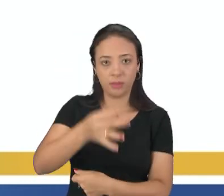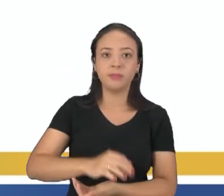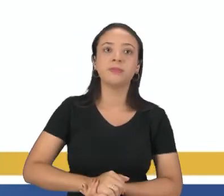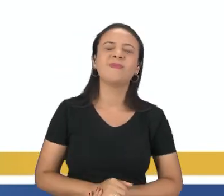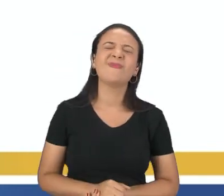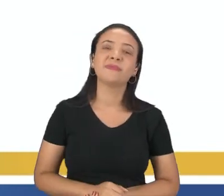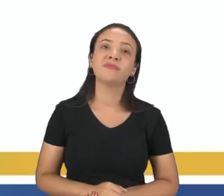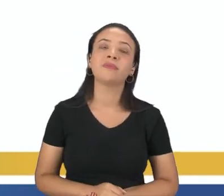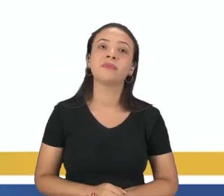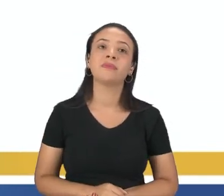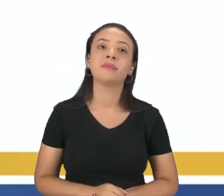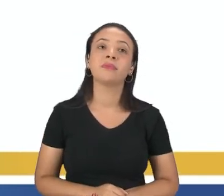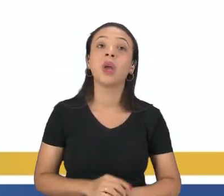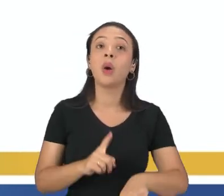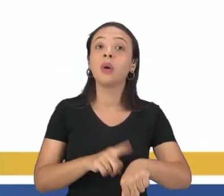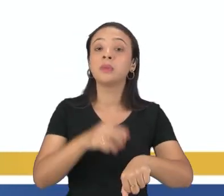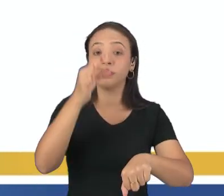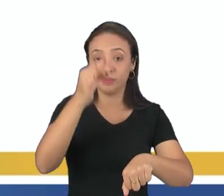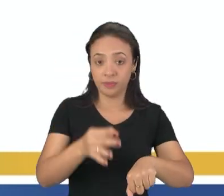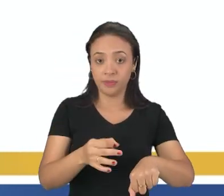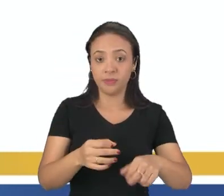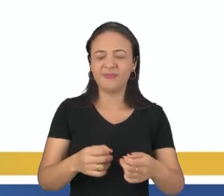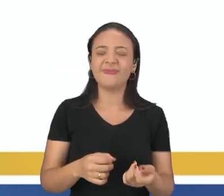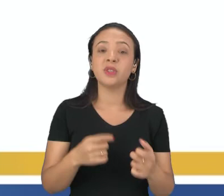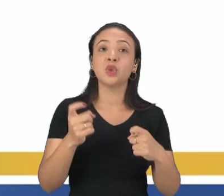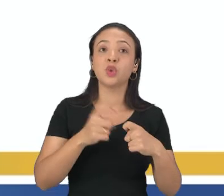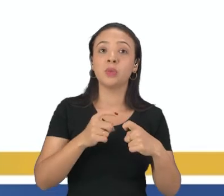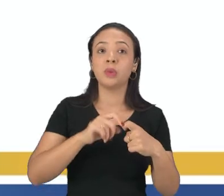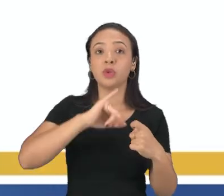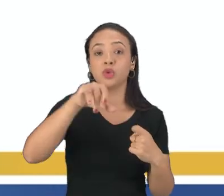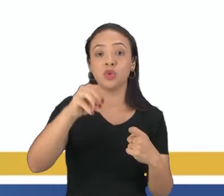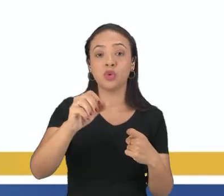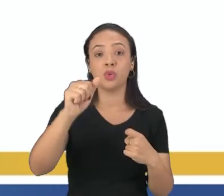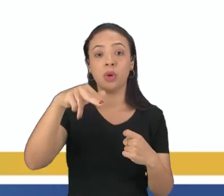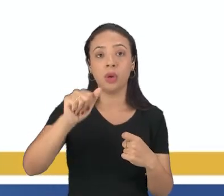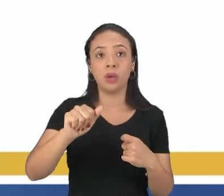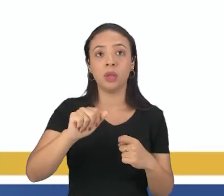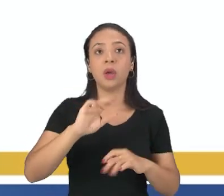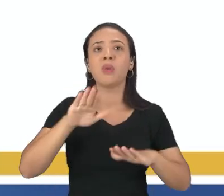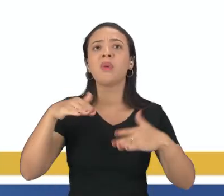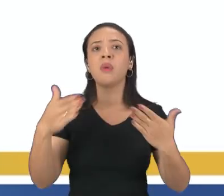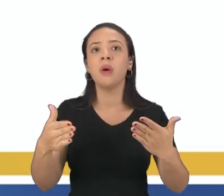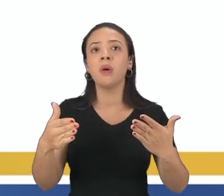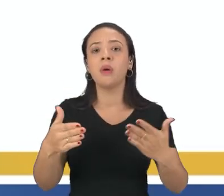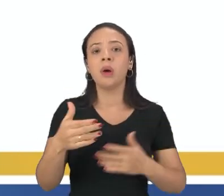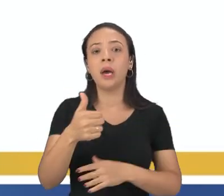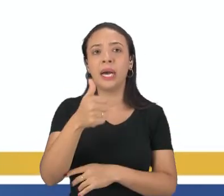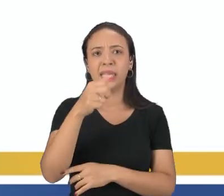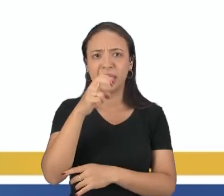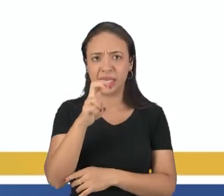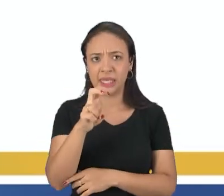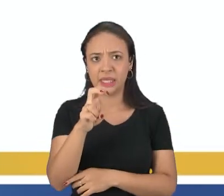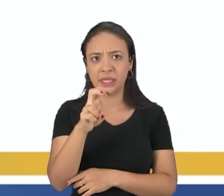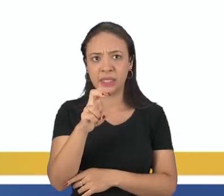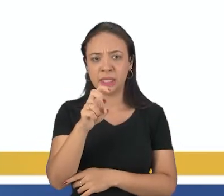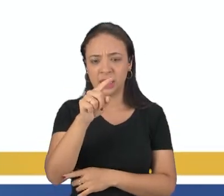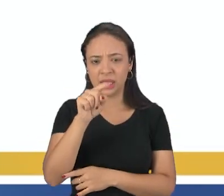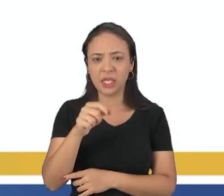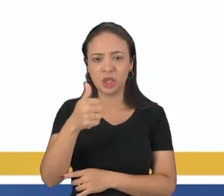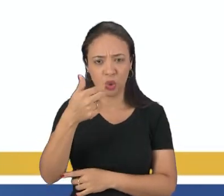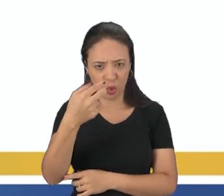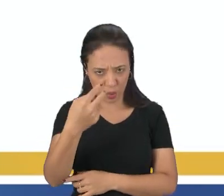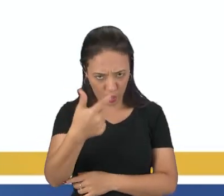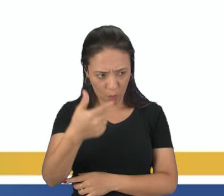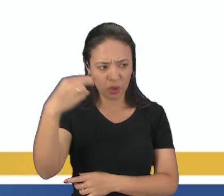horário da consulta de Joana é às 15 horas e 12 minutos? Nós sabemos que não,